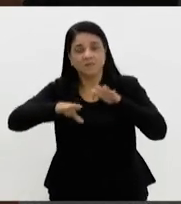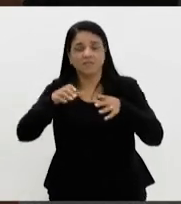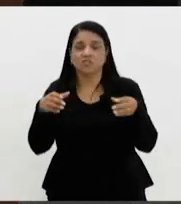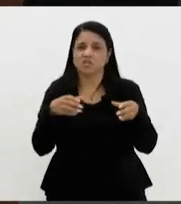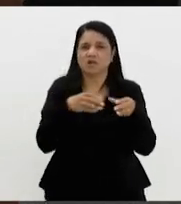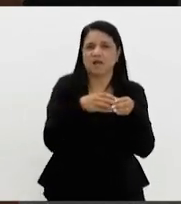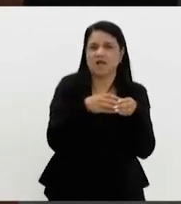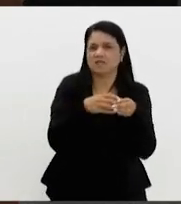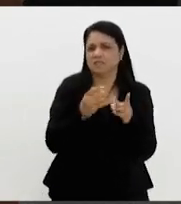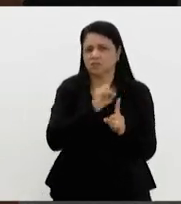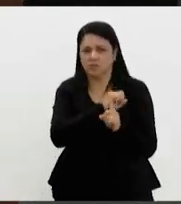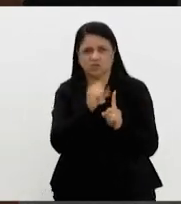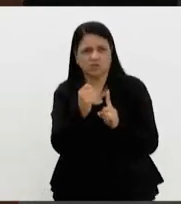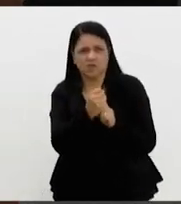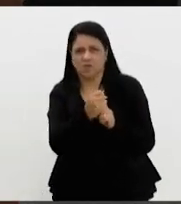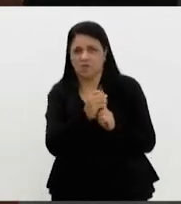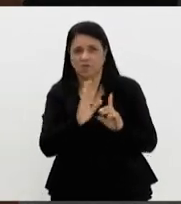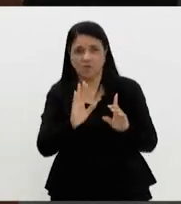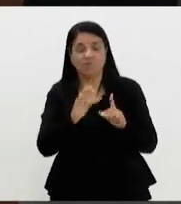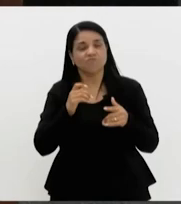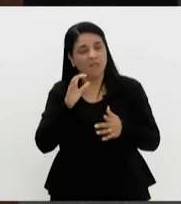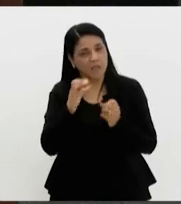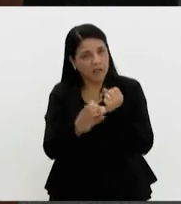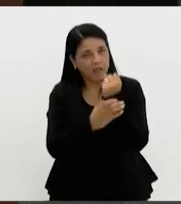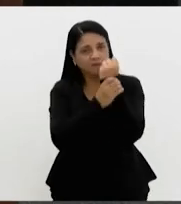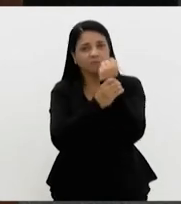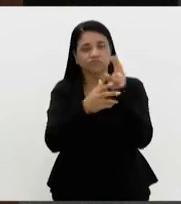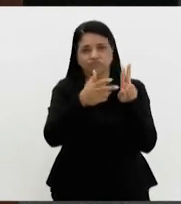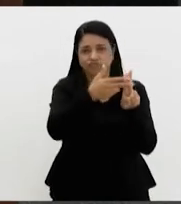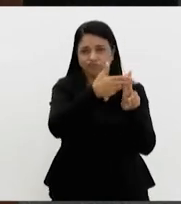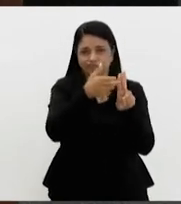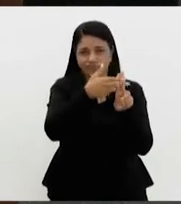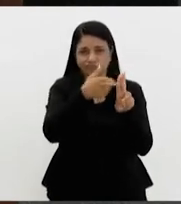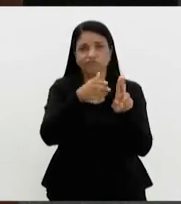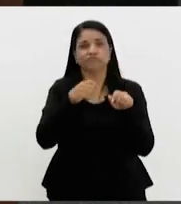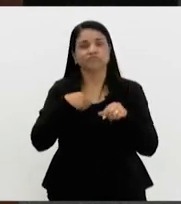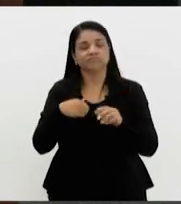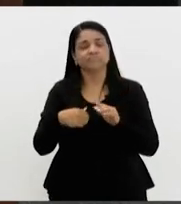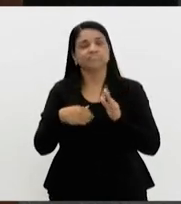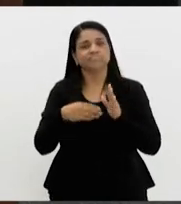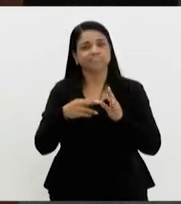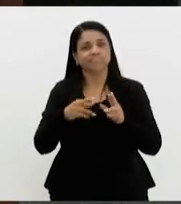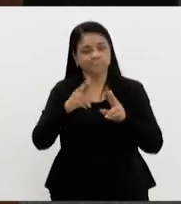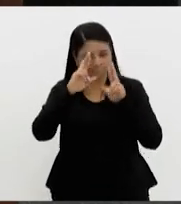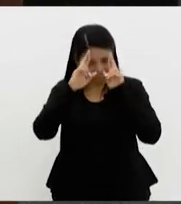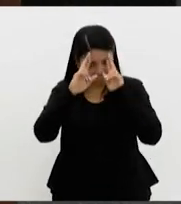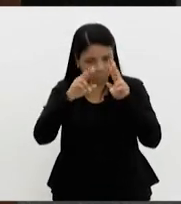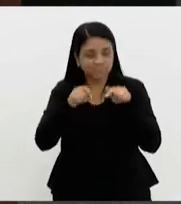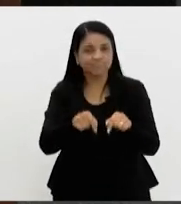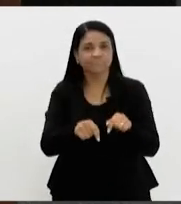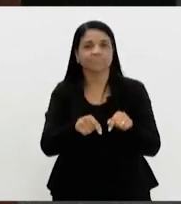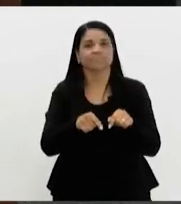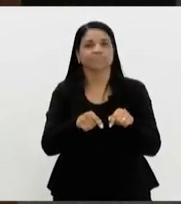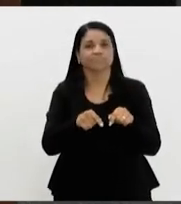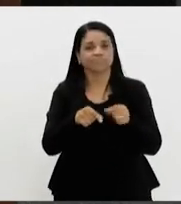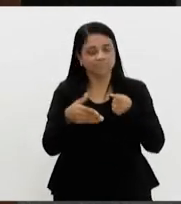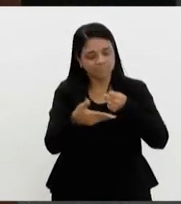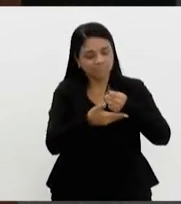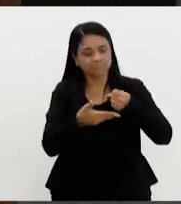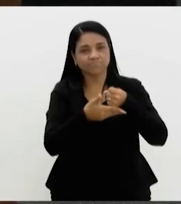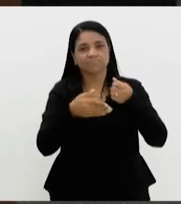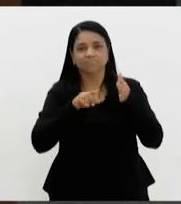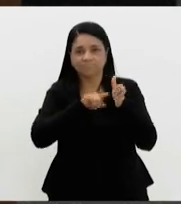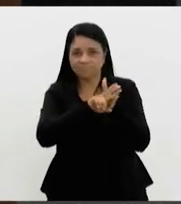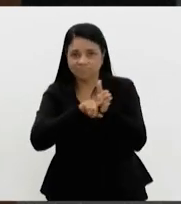classe social, a gente garanta que o Sistema Único de Saúde dê o respaldo tão necessário. E é importante dizer que esse é